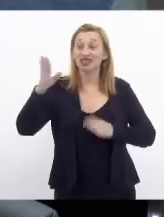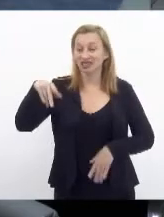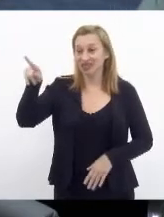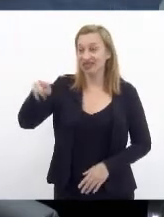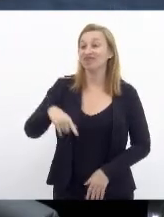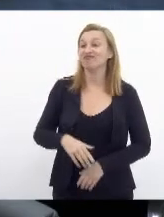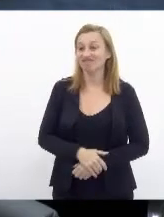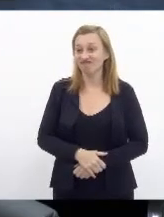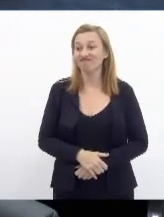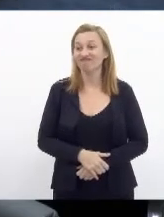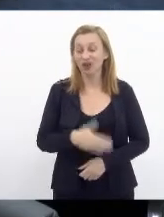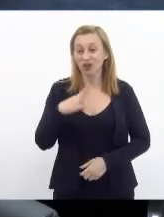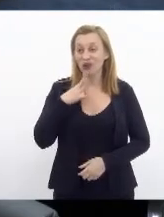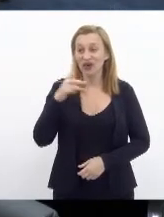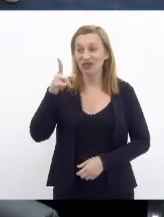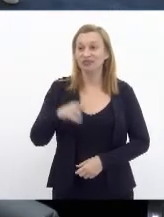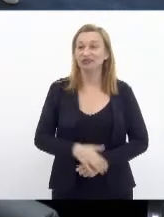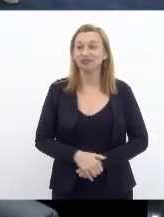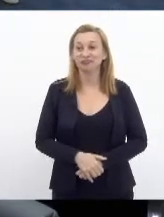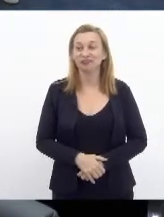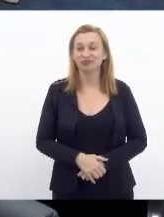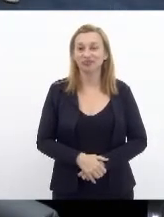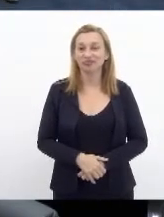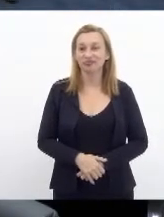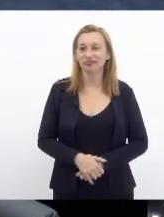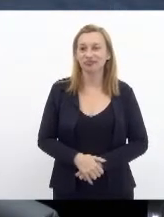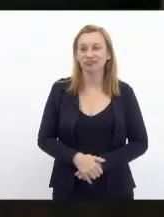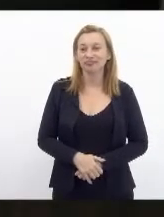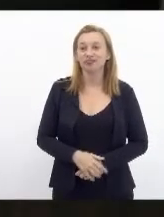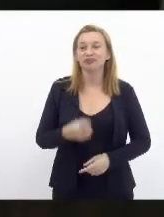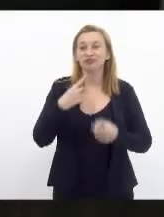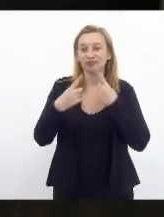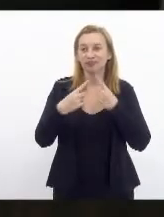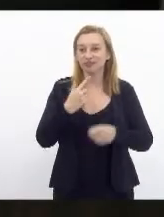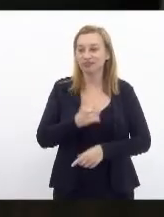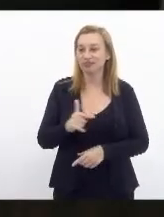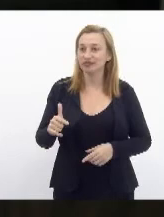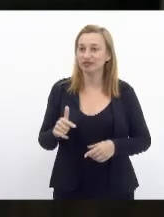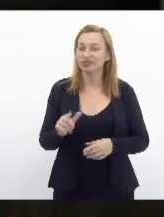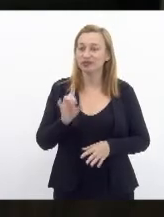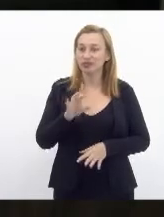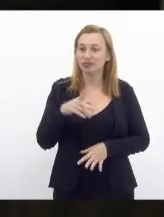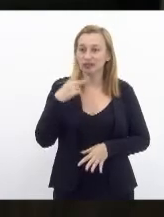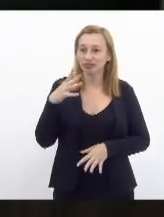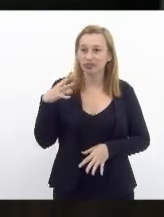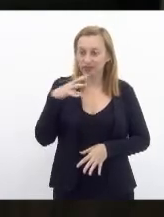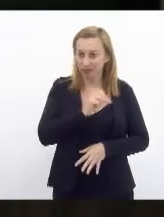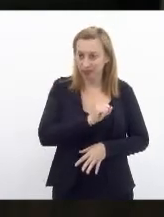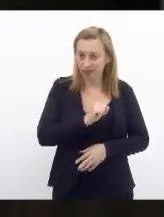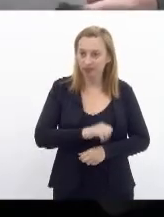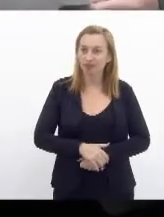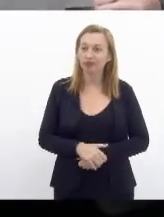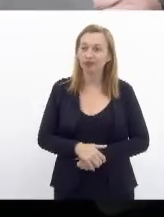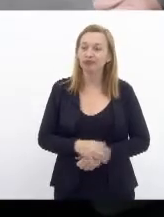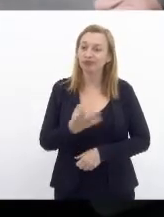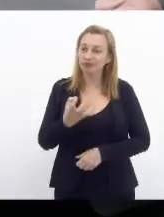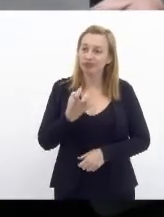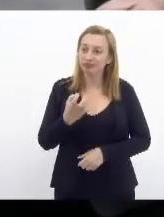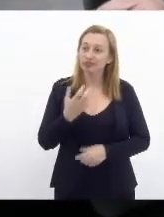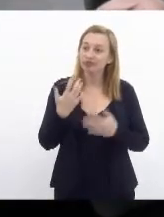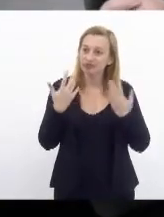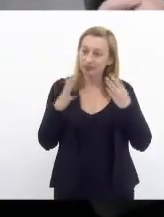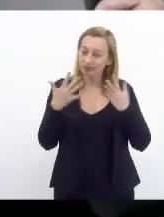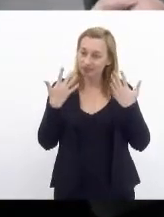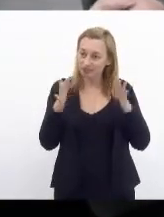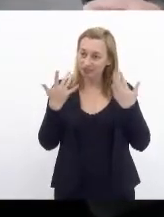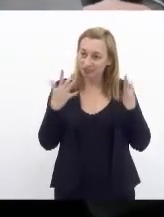mim. Ok. Pois não. Não, vendo que queira discutir? É só uma parte rápida. Ok. Eu queria só